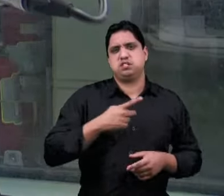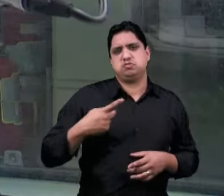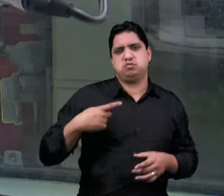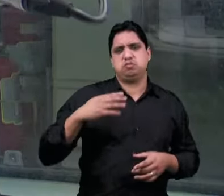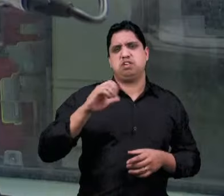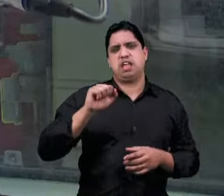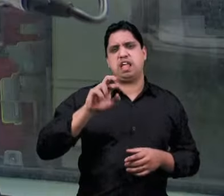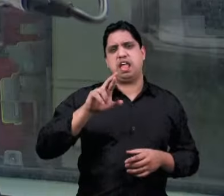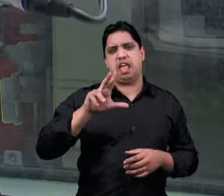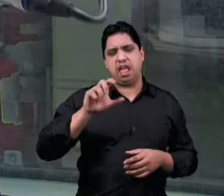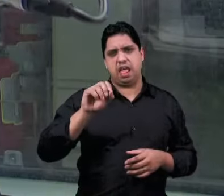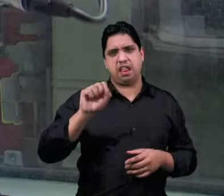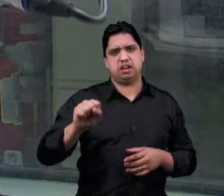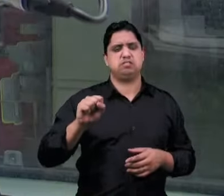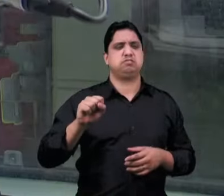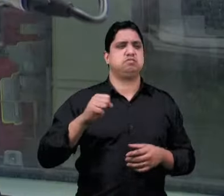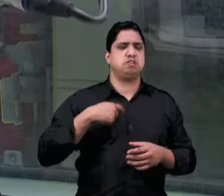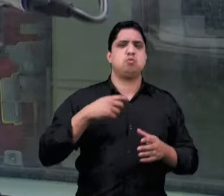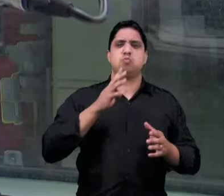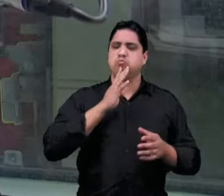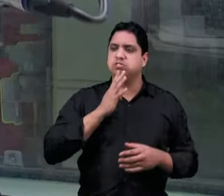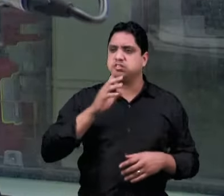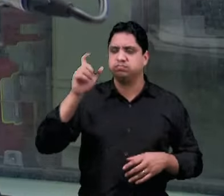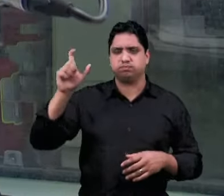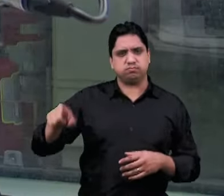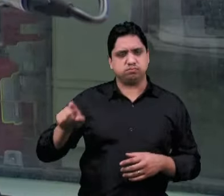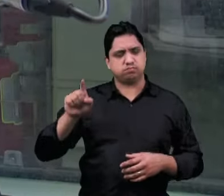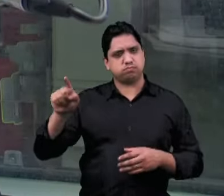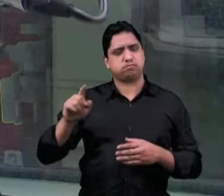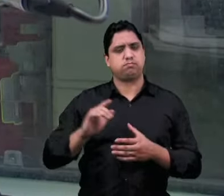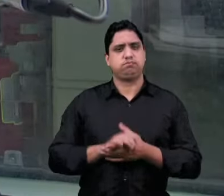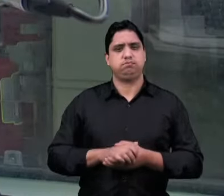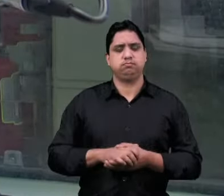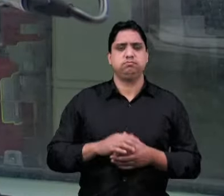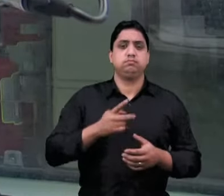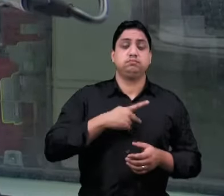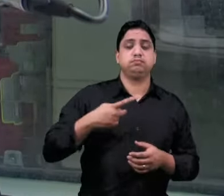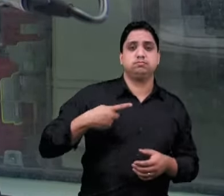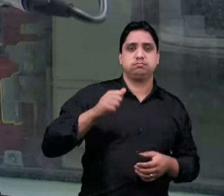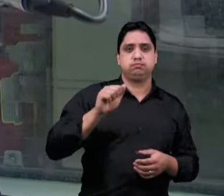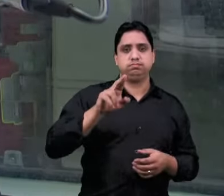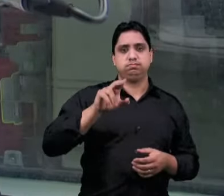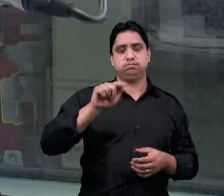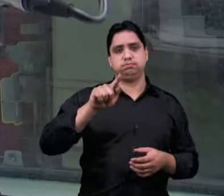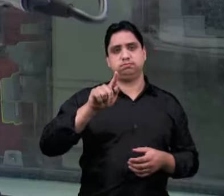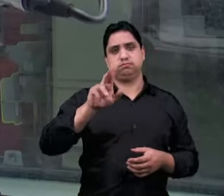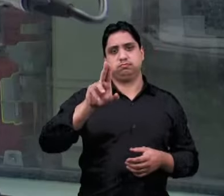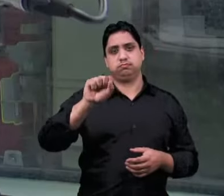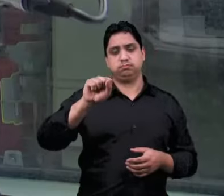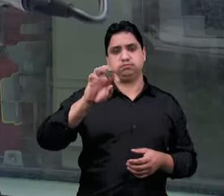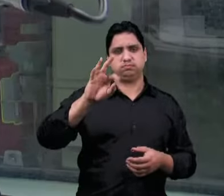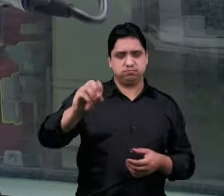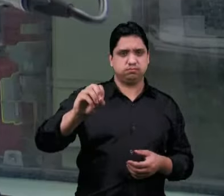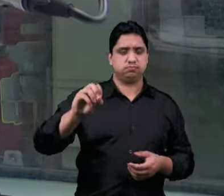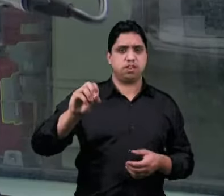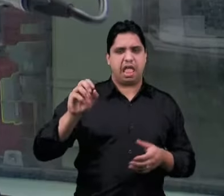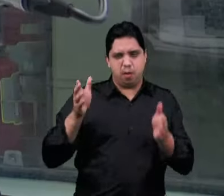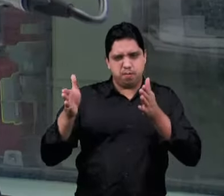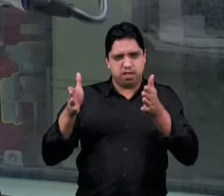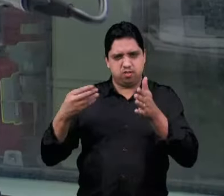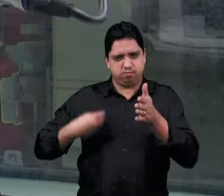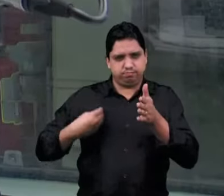que é pastor de Bournemouth, o pastor Augusto Billy, que está lá um período, é pastor da